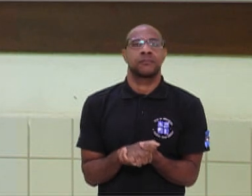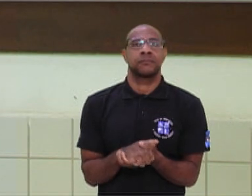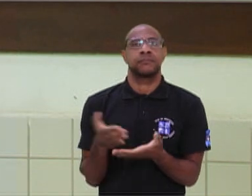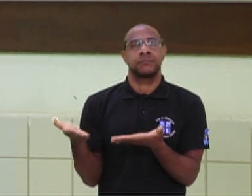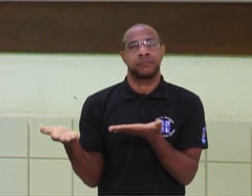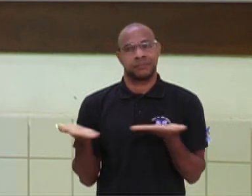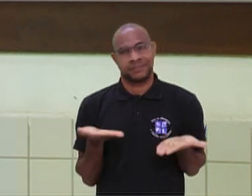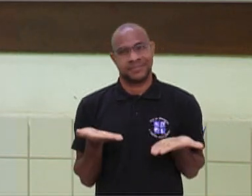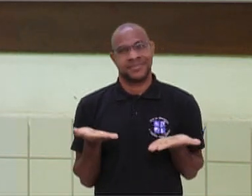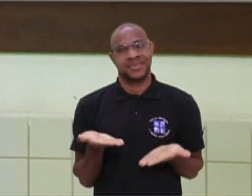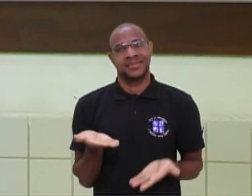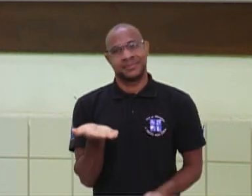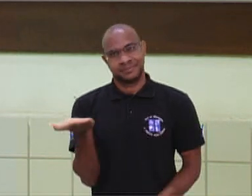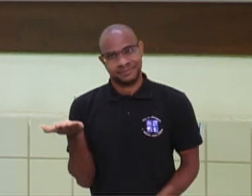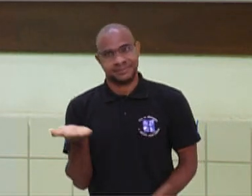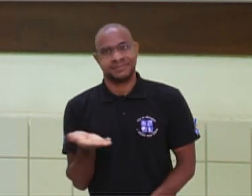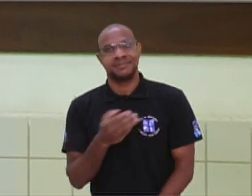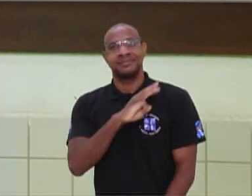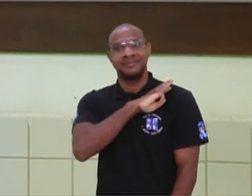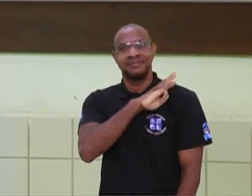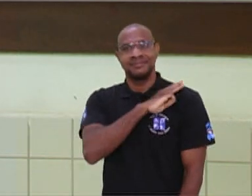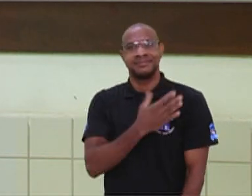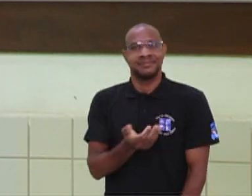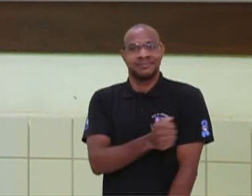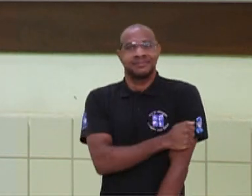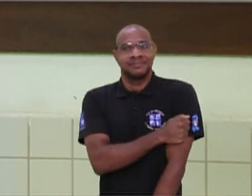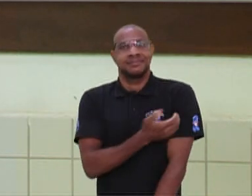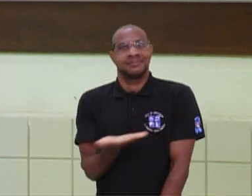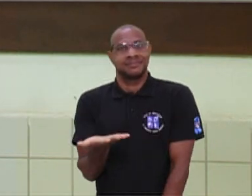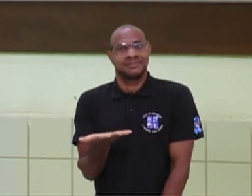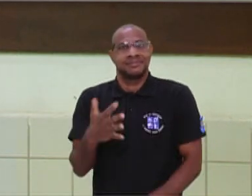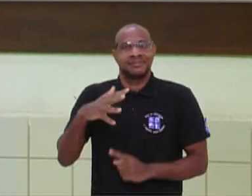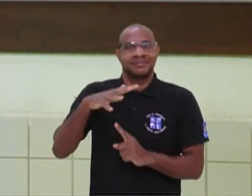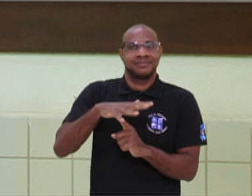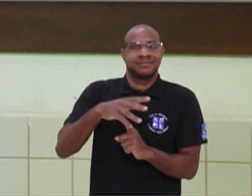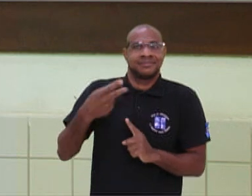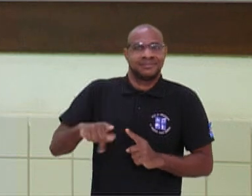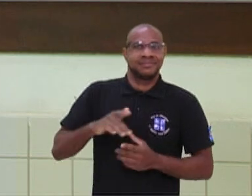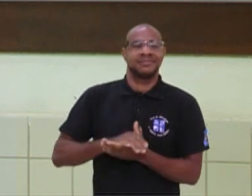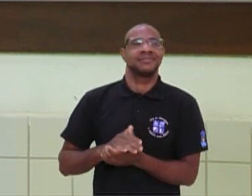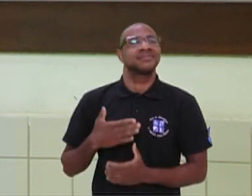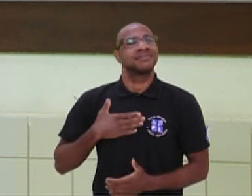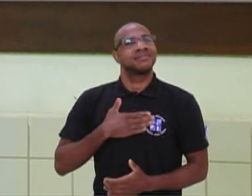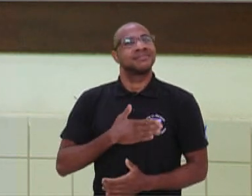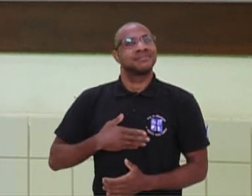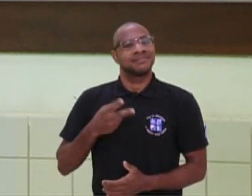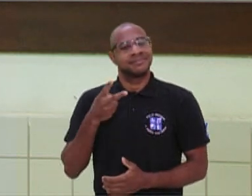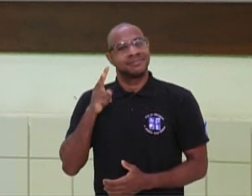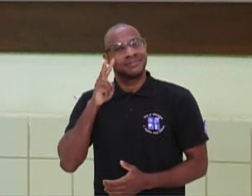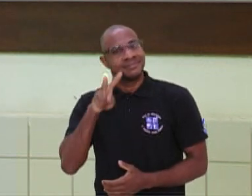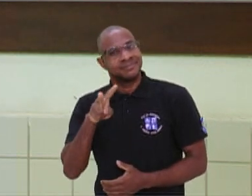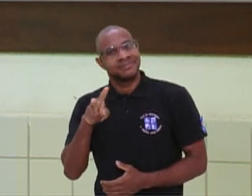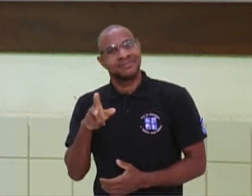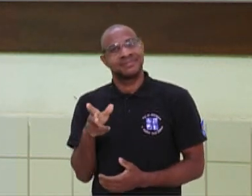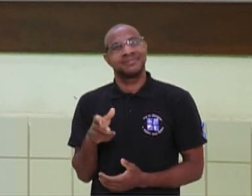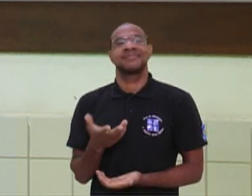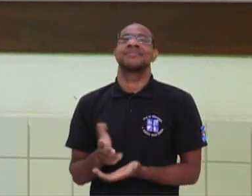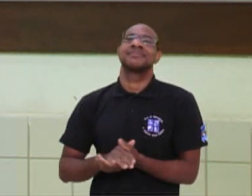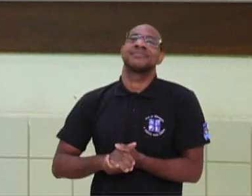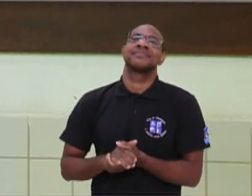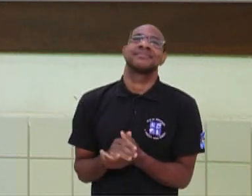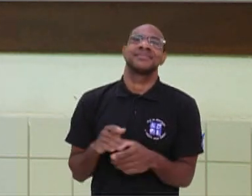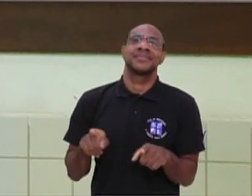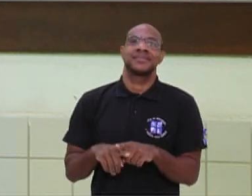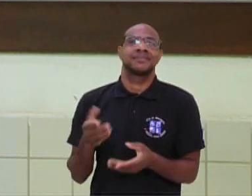Sejam sempre bem-vindos, senhoras e senhores da terceira série do Paraná. É uma satisfação revê-los e uma honra compartilhar